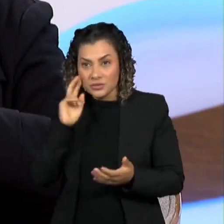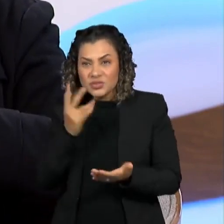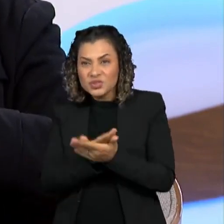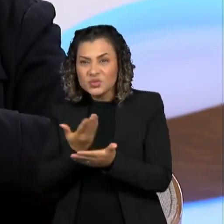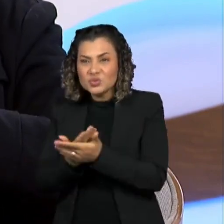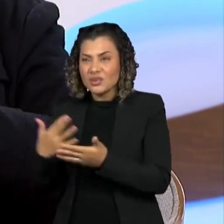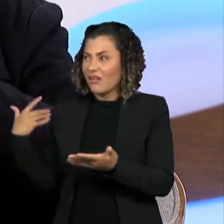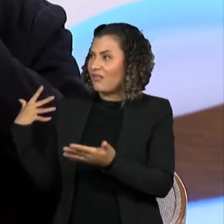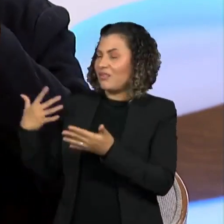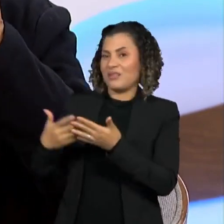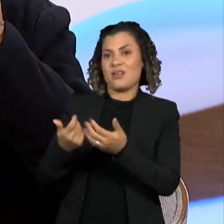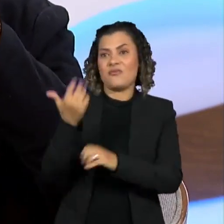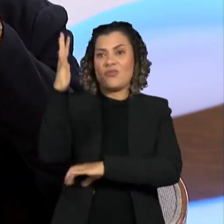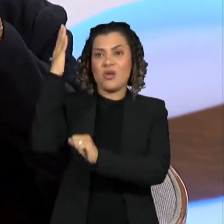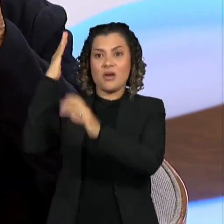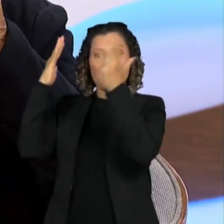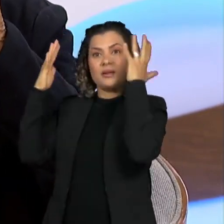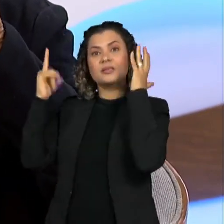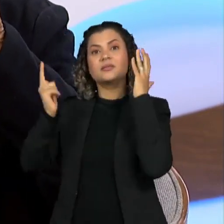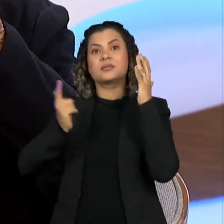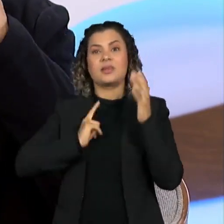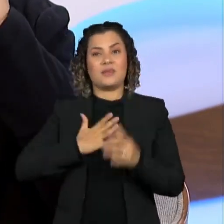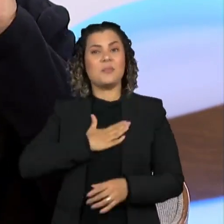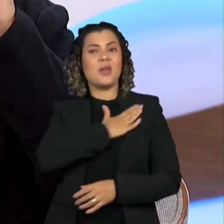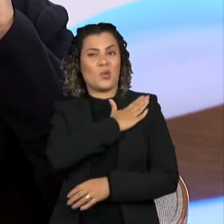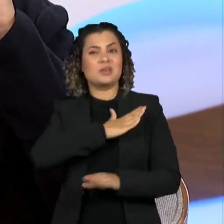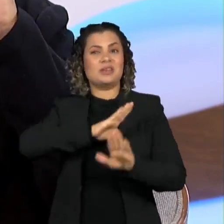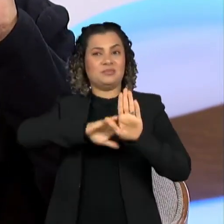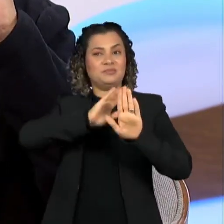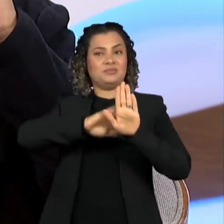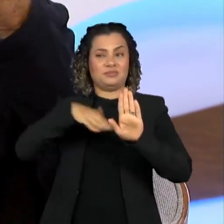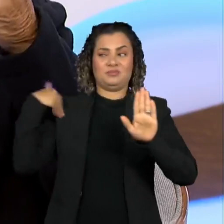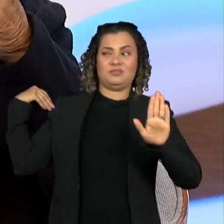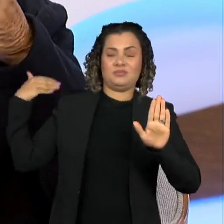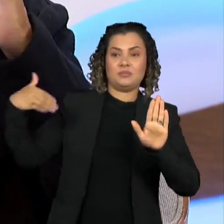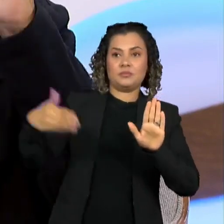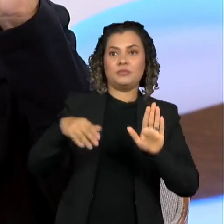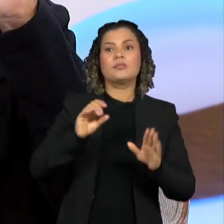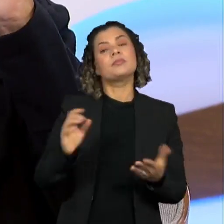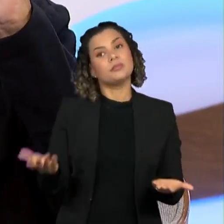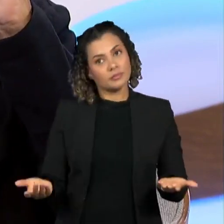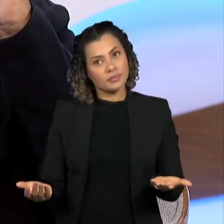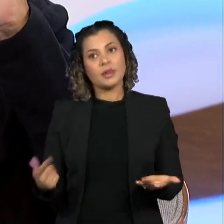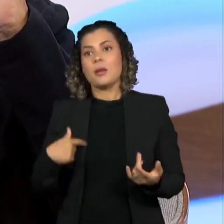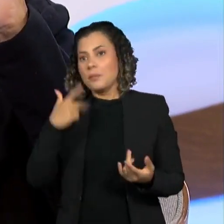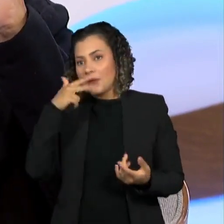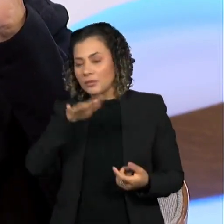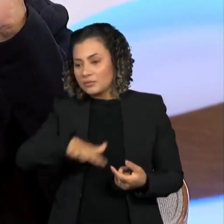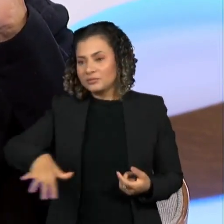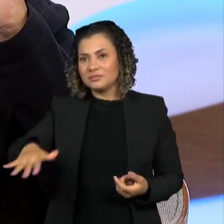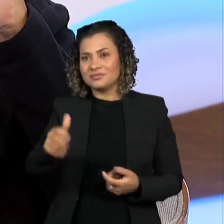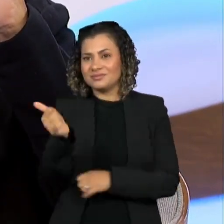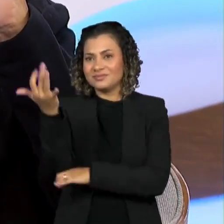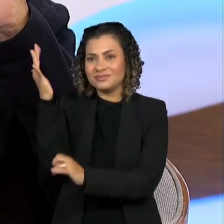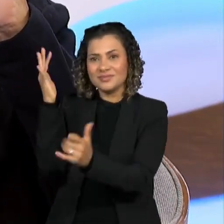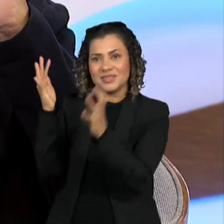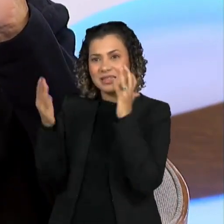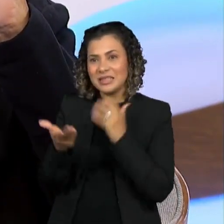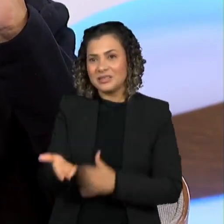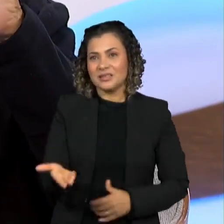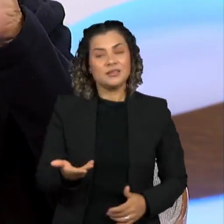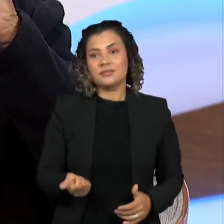Floresta ela sempre foi objeto de muitos preconceitos né Não só o inferno Verde como lugar onde